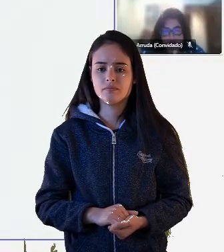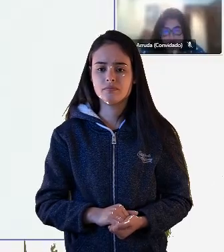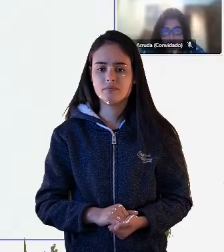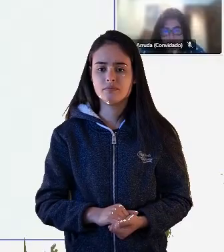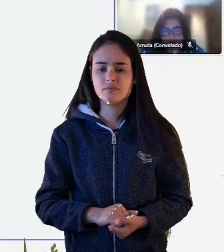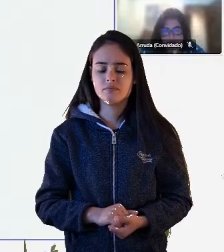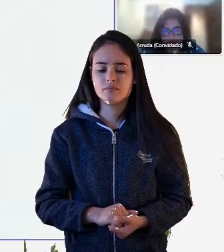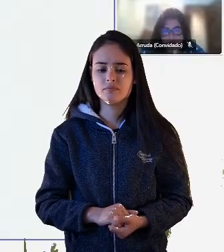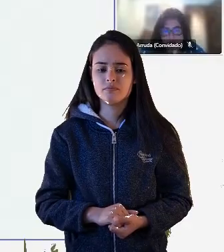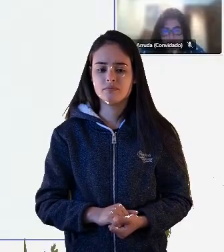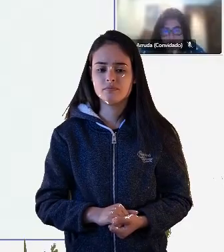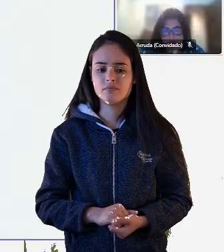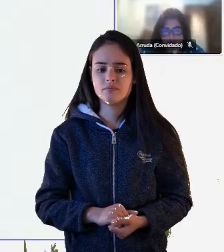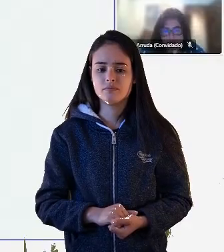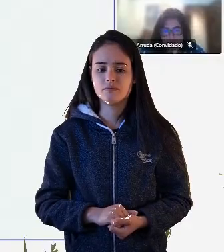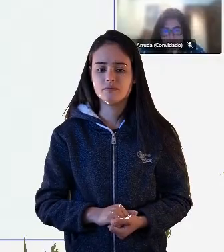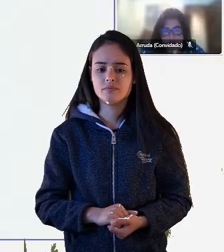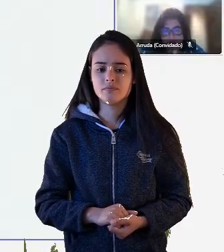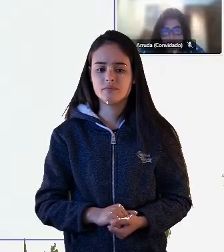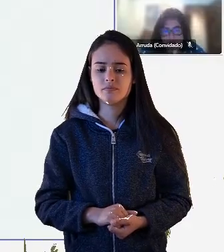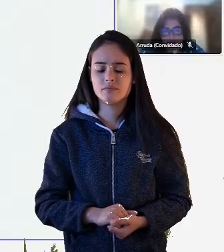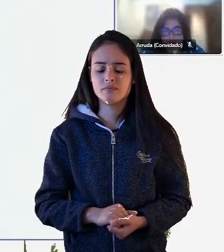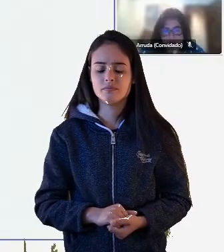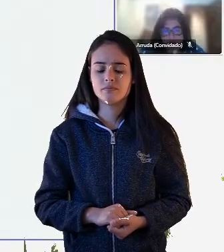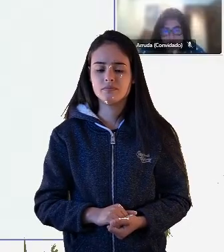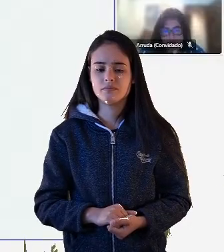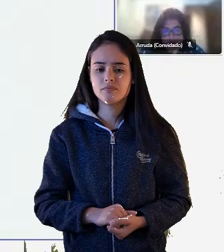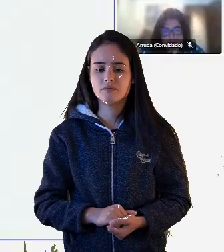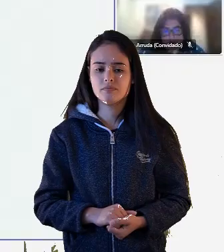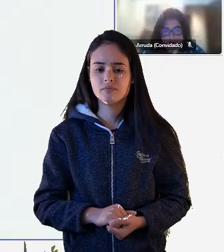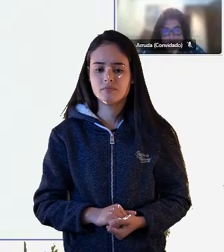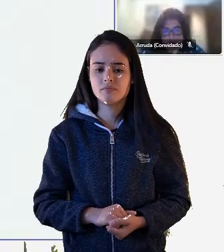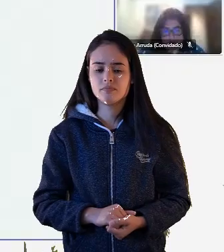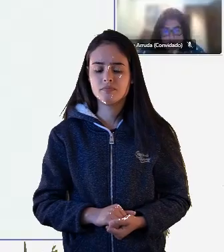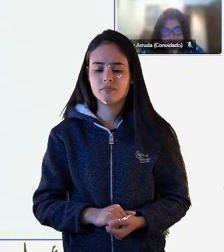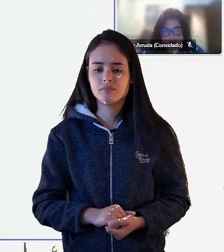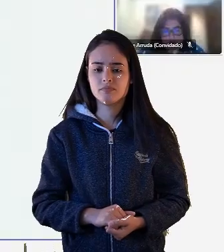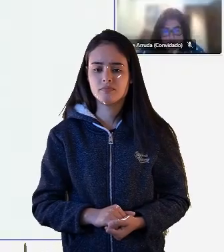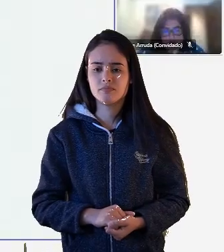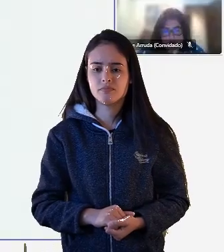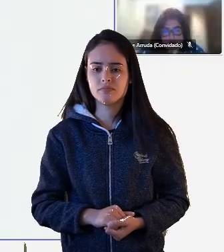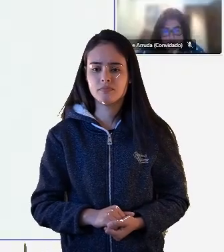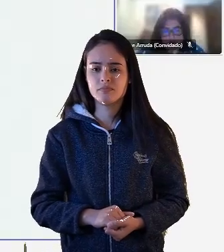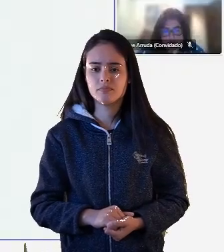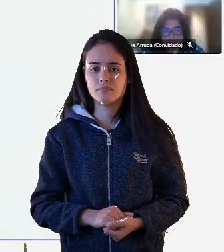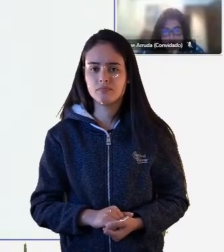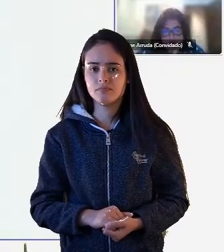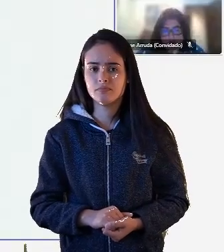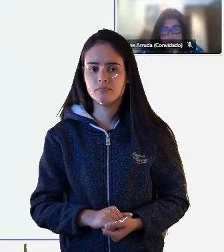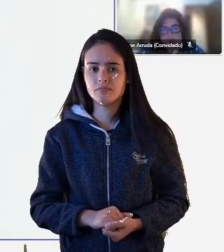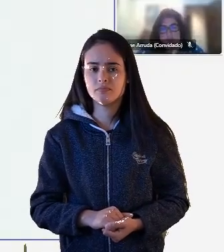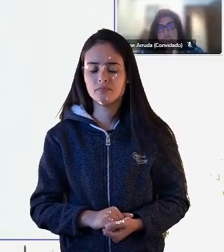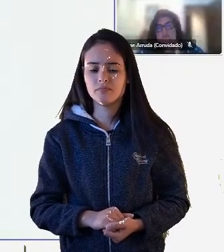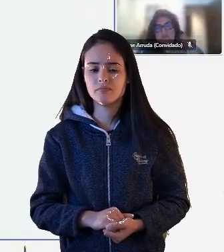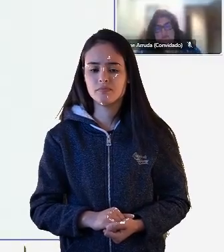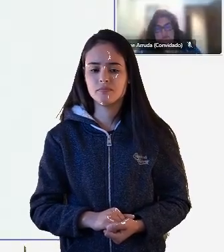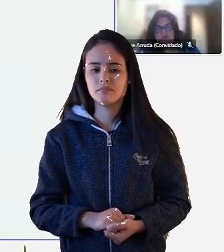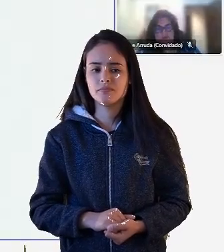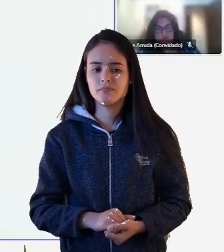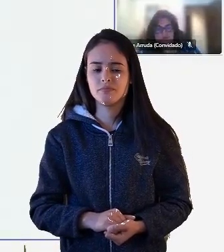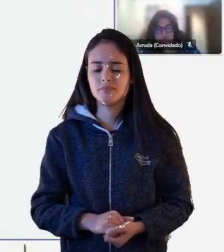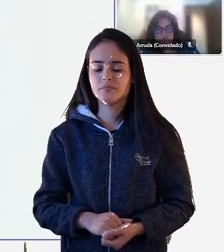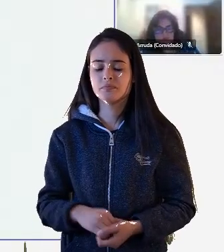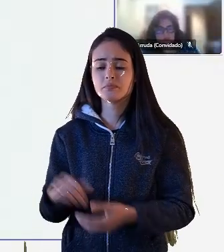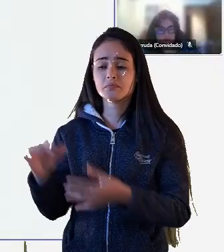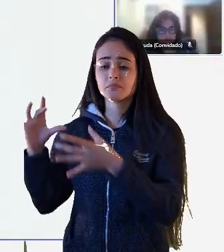nós negros fomos condicionados no contexto histórico a não falar. Tudo nosso é ruim. O espaço de